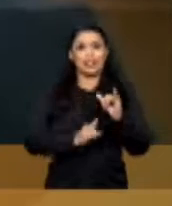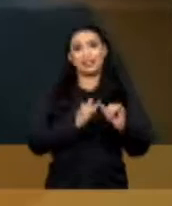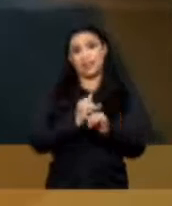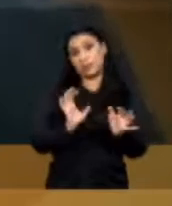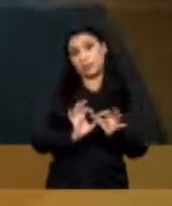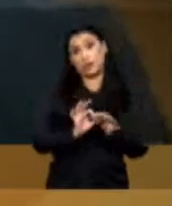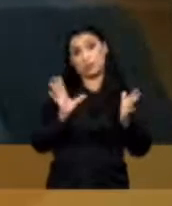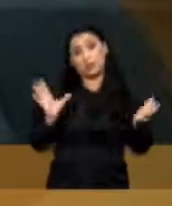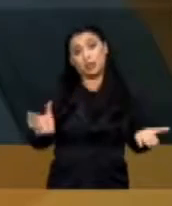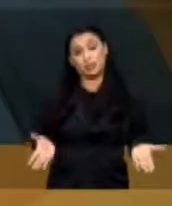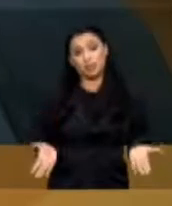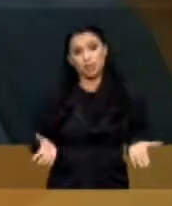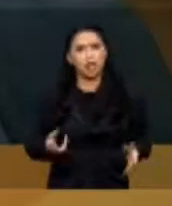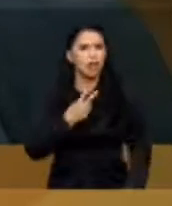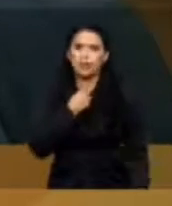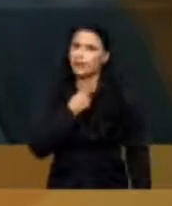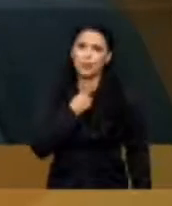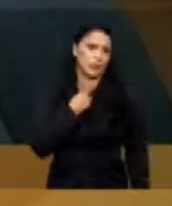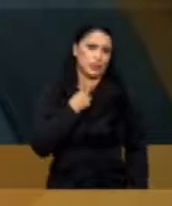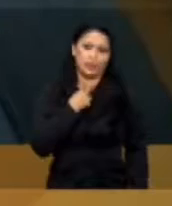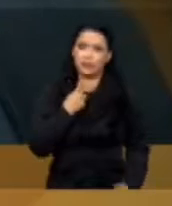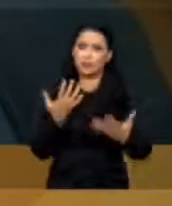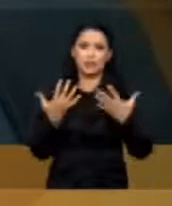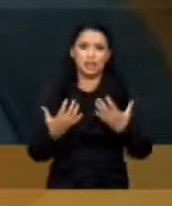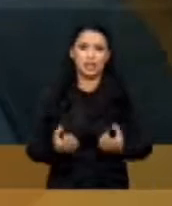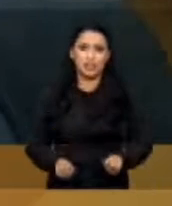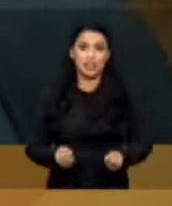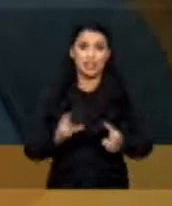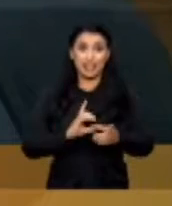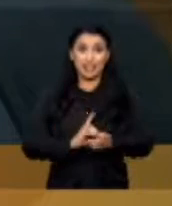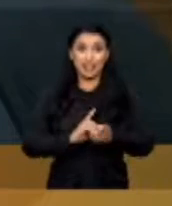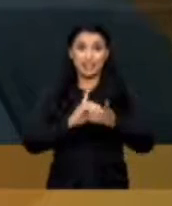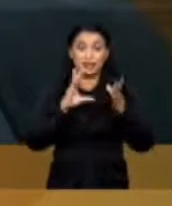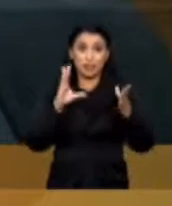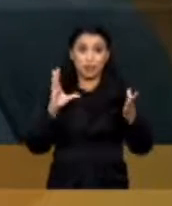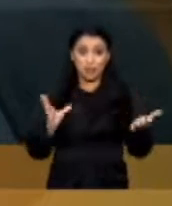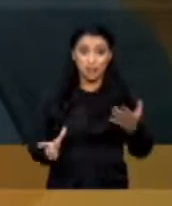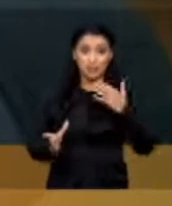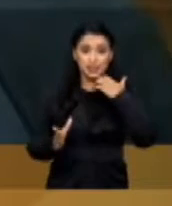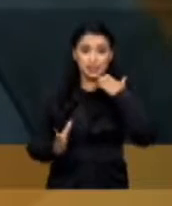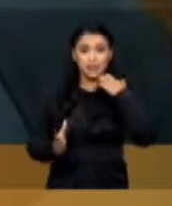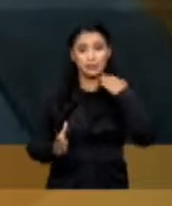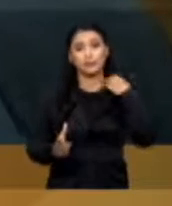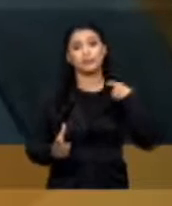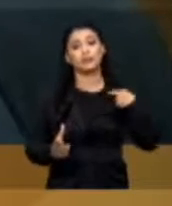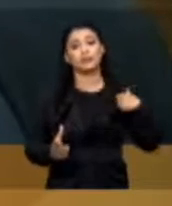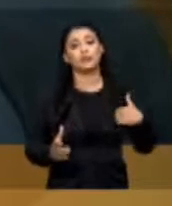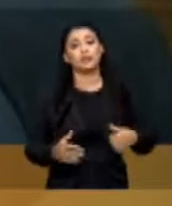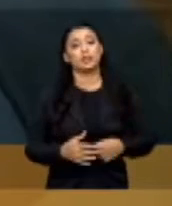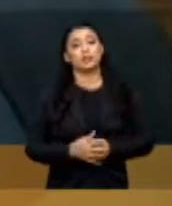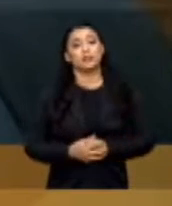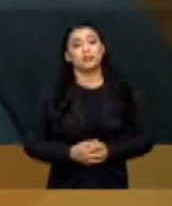alguém se eleja, não pode permitir que na arena democrática, na ágora democrática, que fora